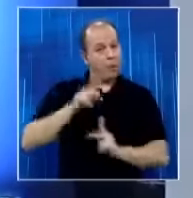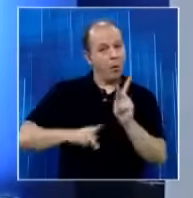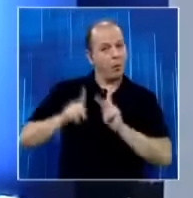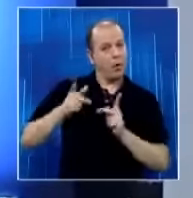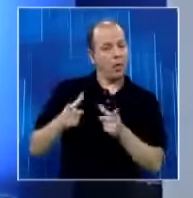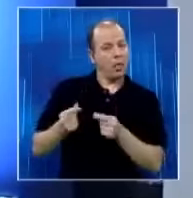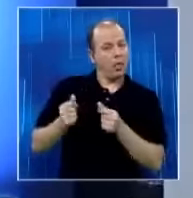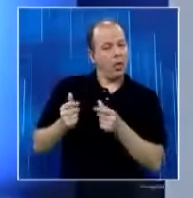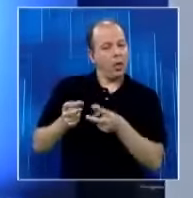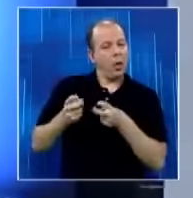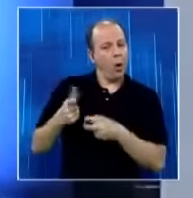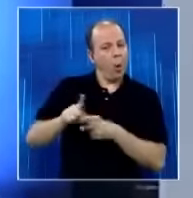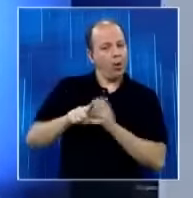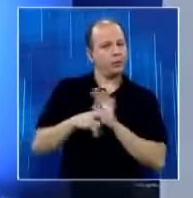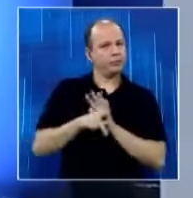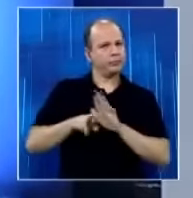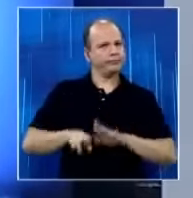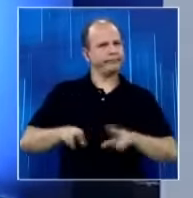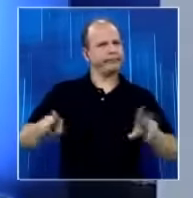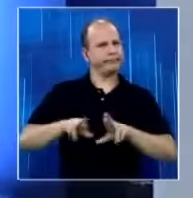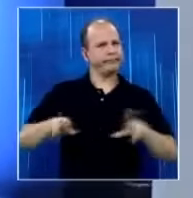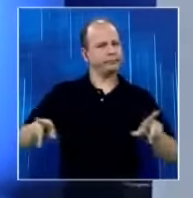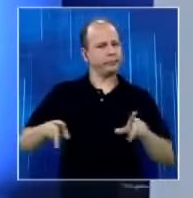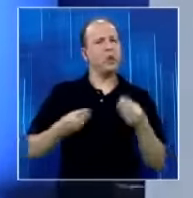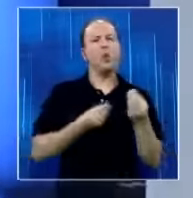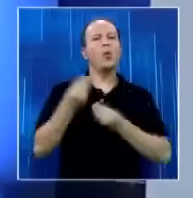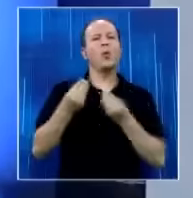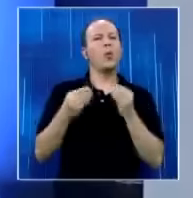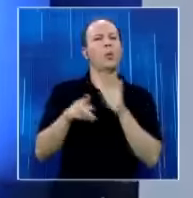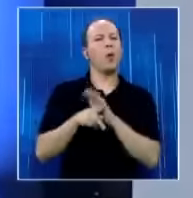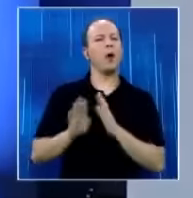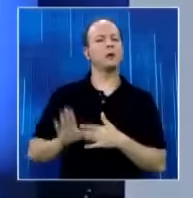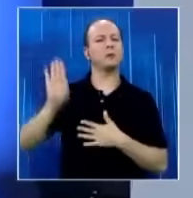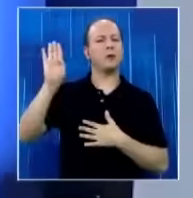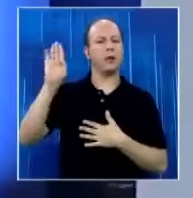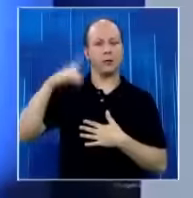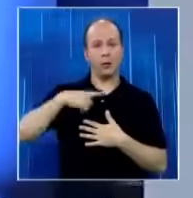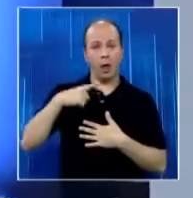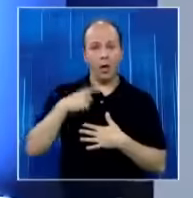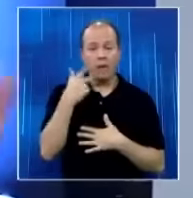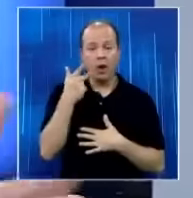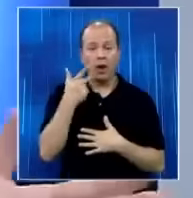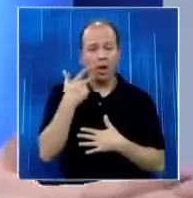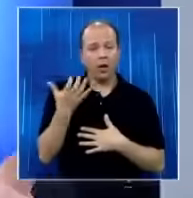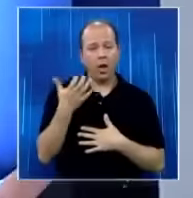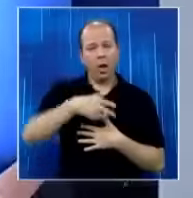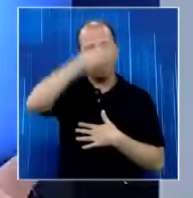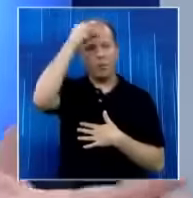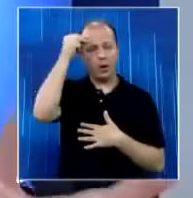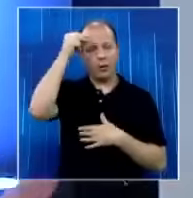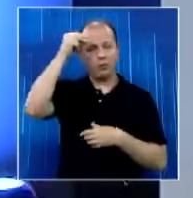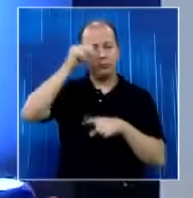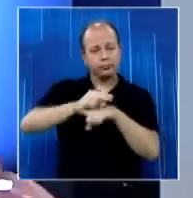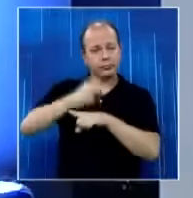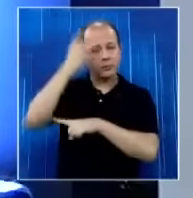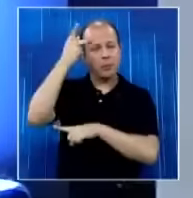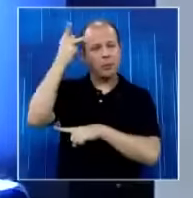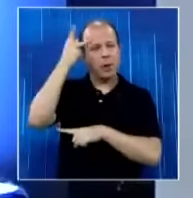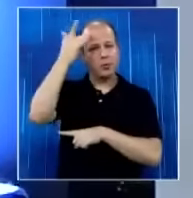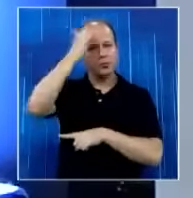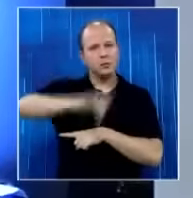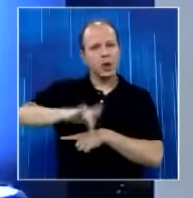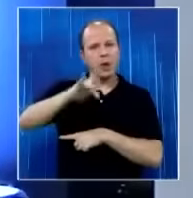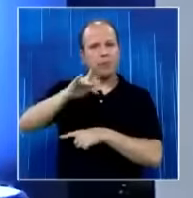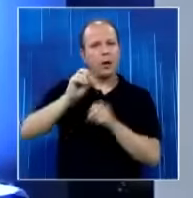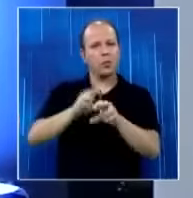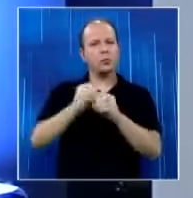ganhar dinheiro é outra. São coisas diferentes. Como é que um candidato que se pretende prefeito de São Paulo não sabe o que é